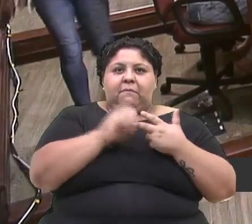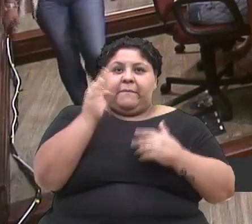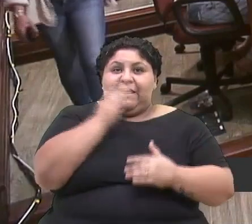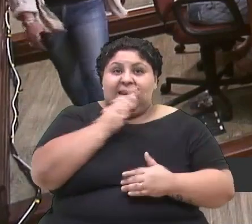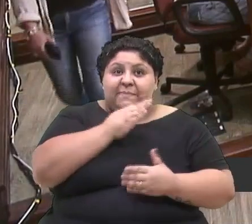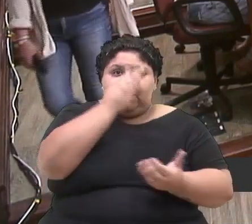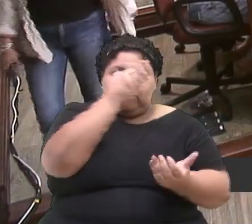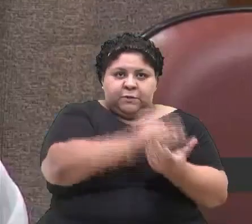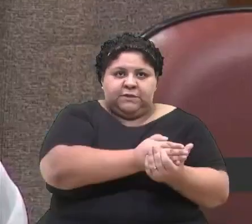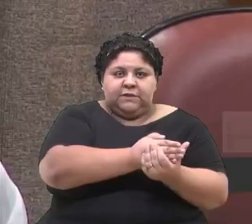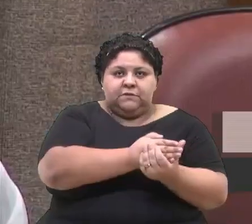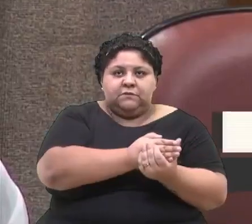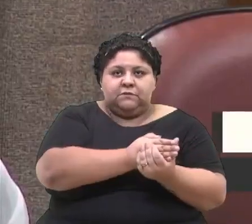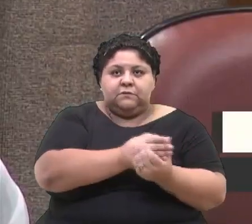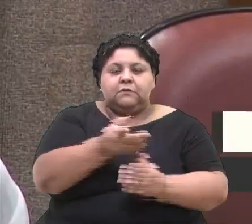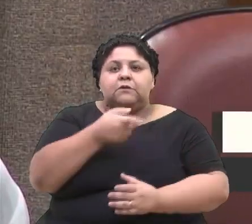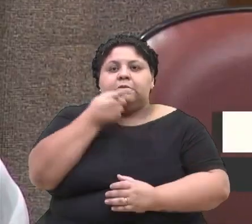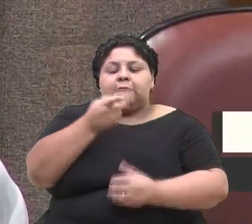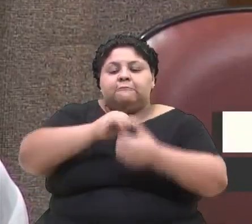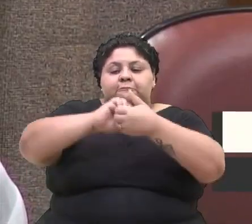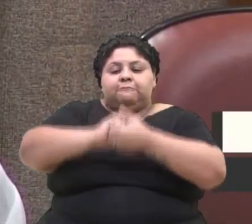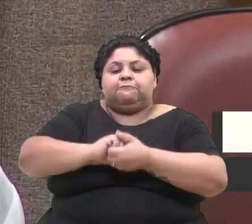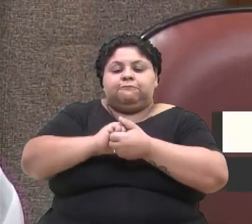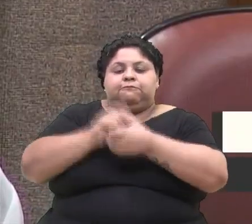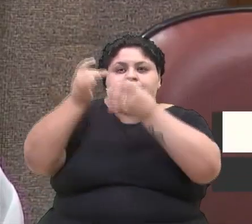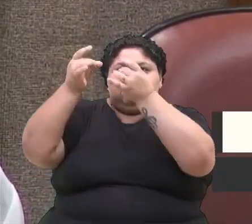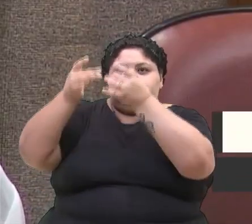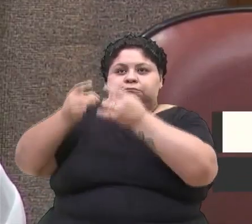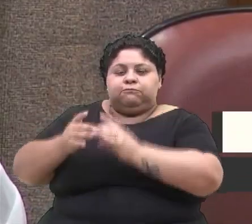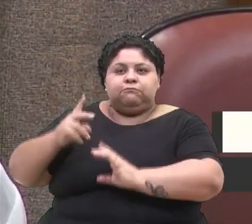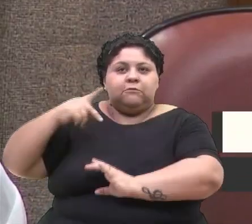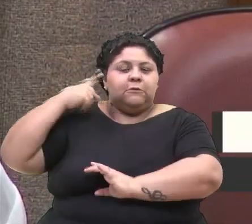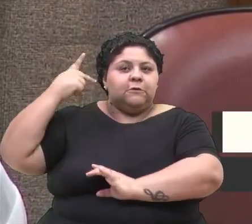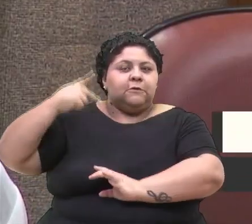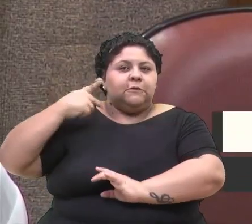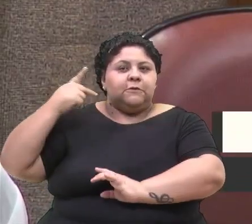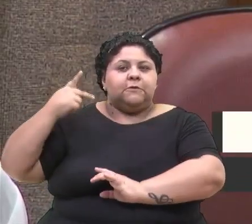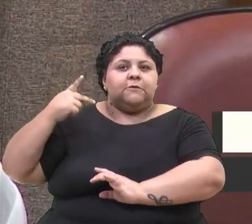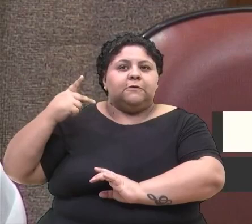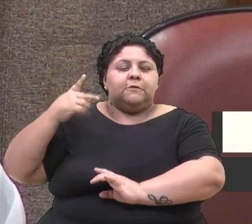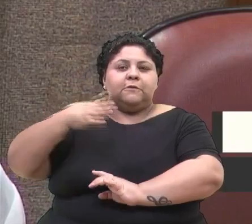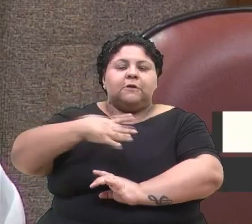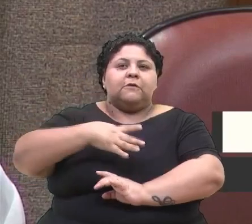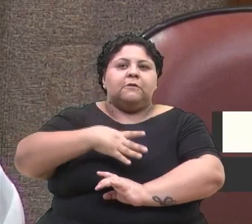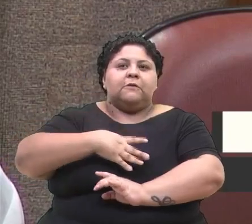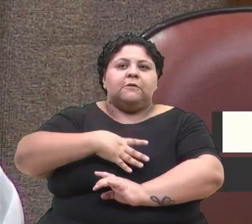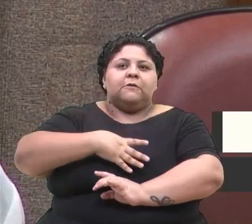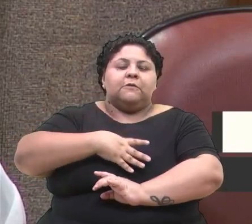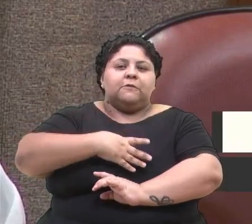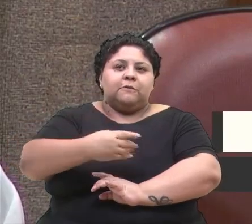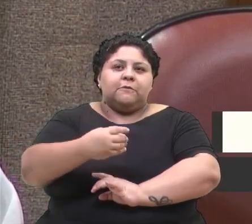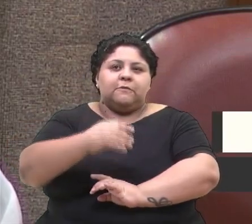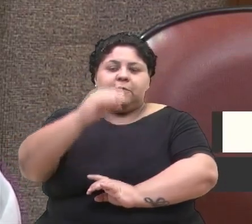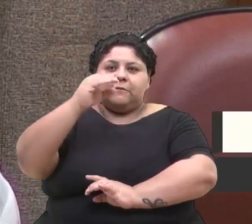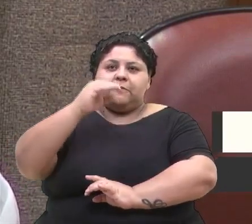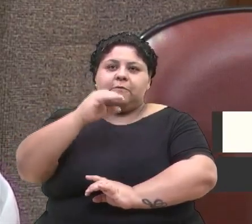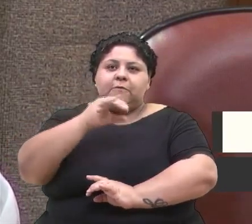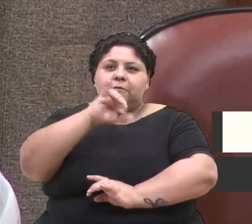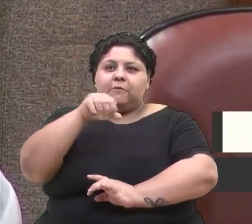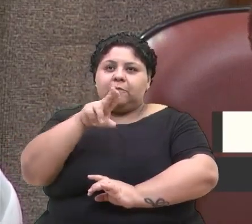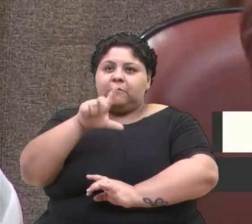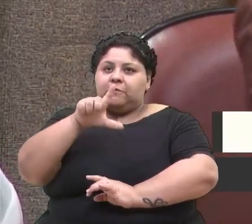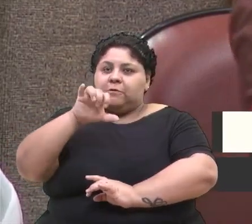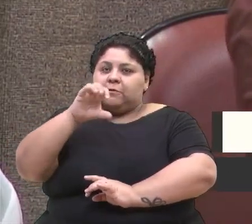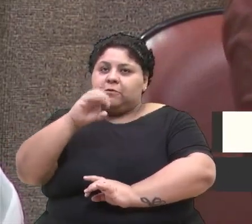processo e faço uma saudação especial Vereador dambros ao filho do seu Júlio se luí Antônio lner que está aqui